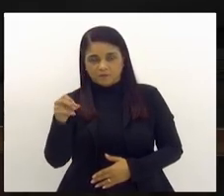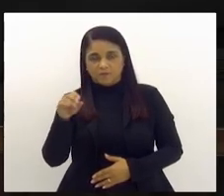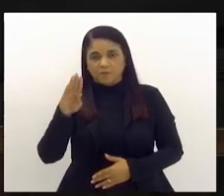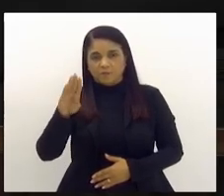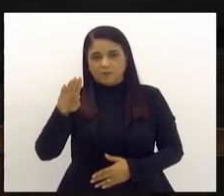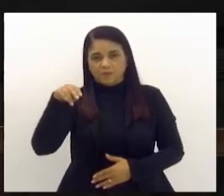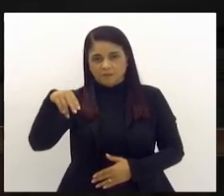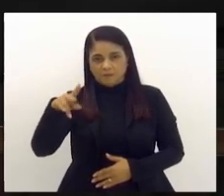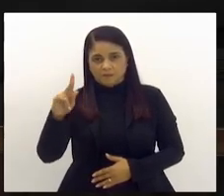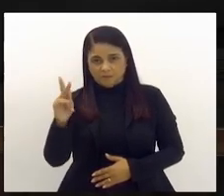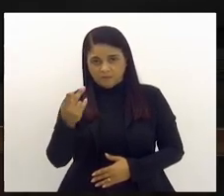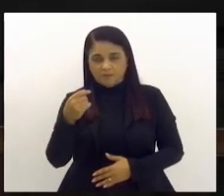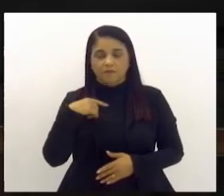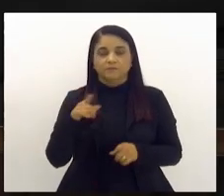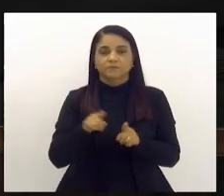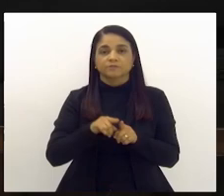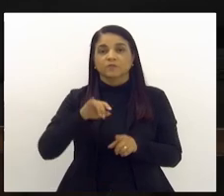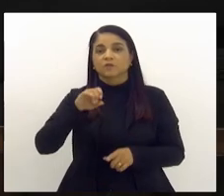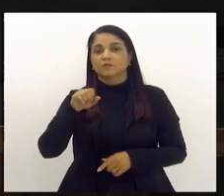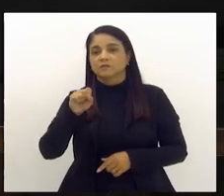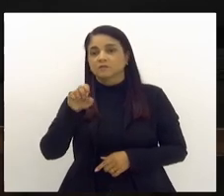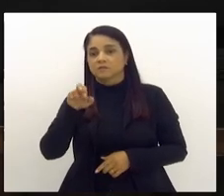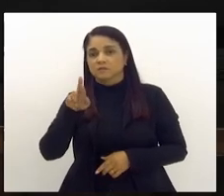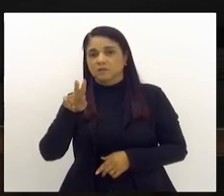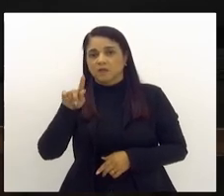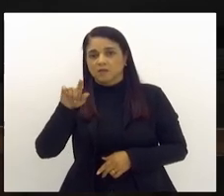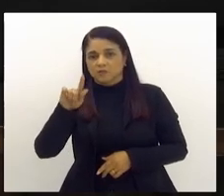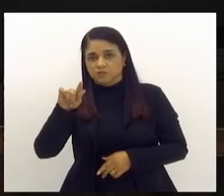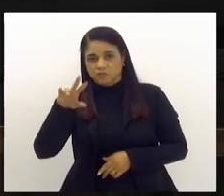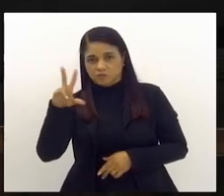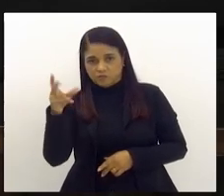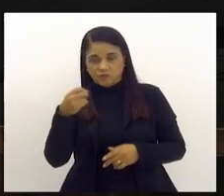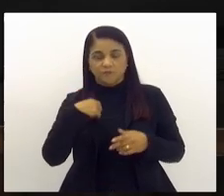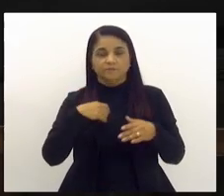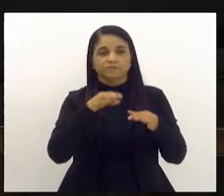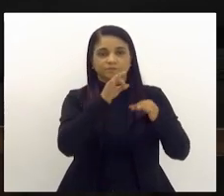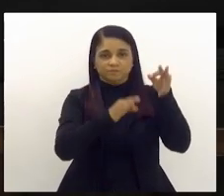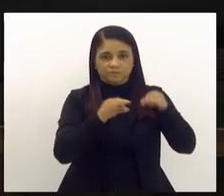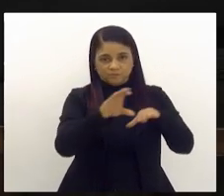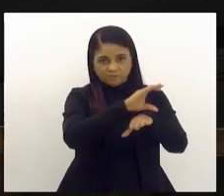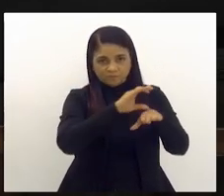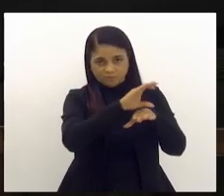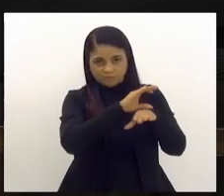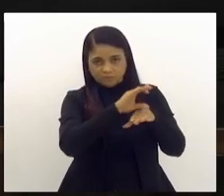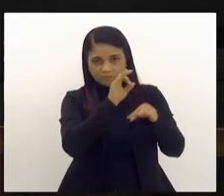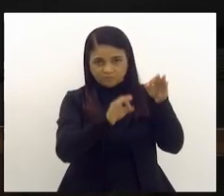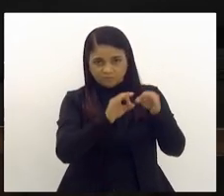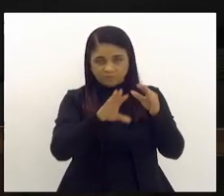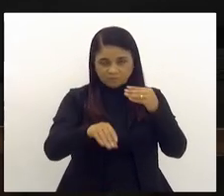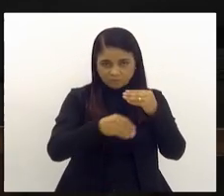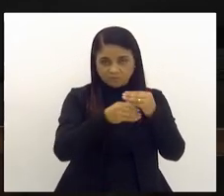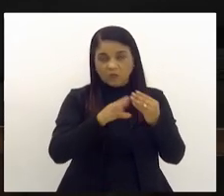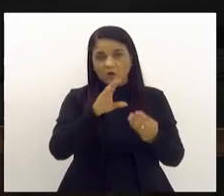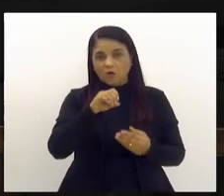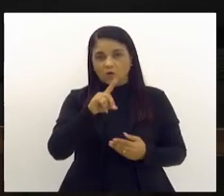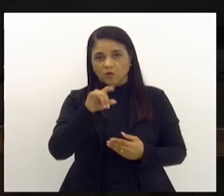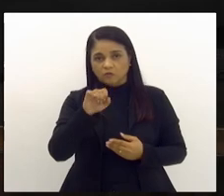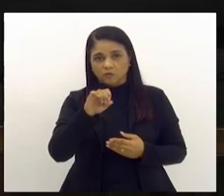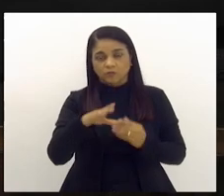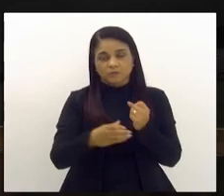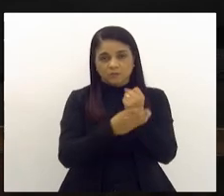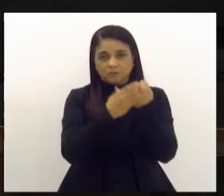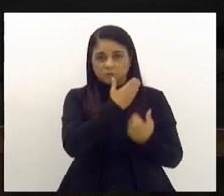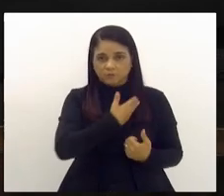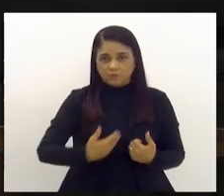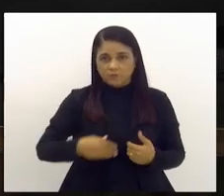Pendendo de pareceres das comissões de Constituição e Justiça, Legislação Constitucional Complementar e Códigos, Segurança